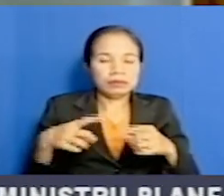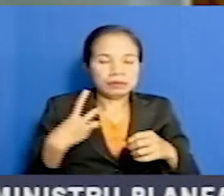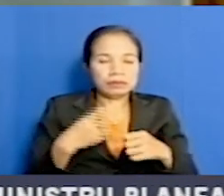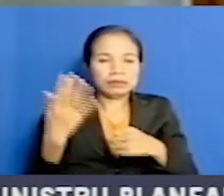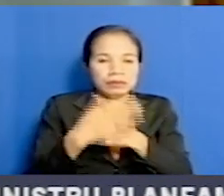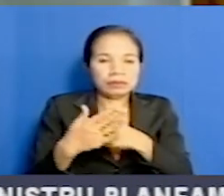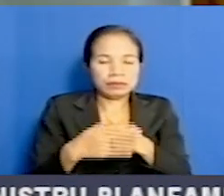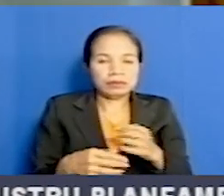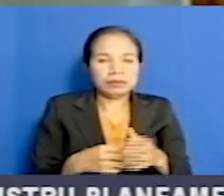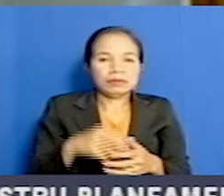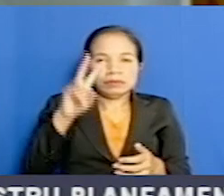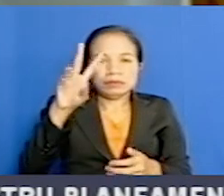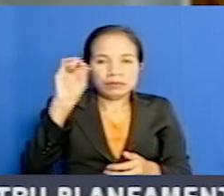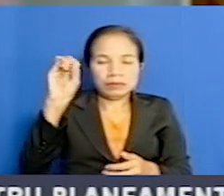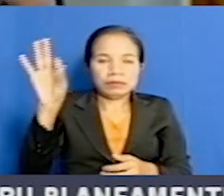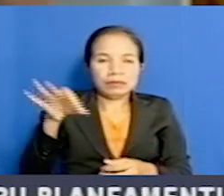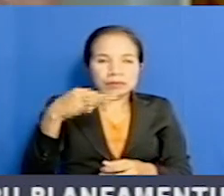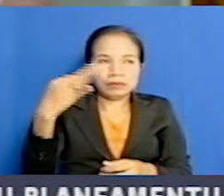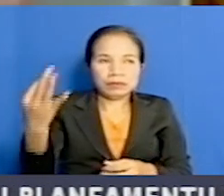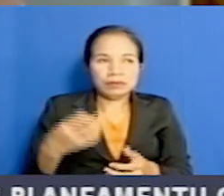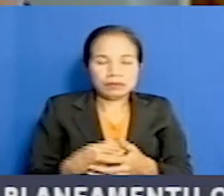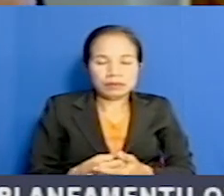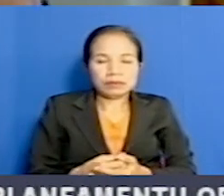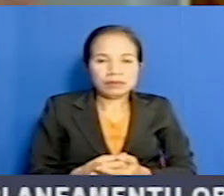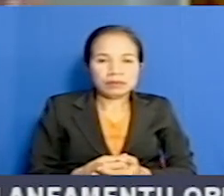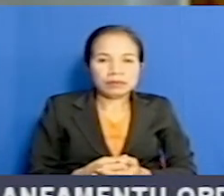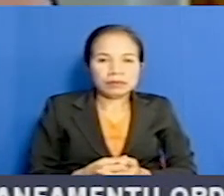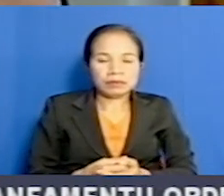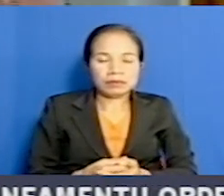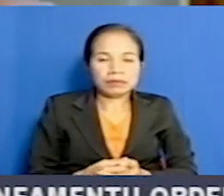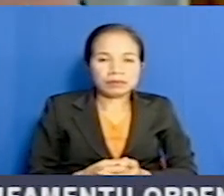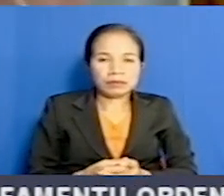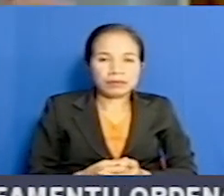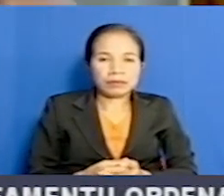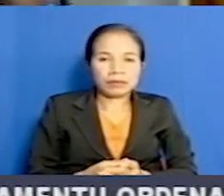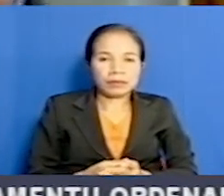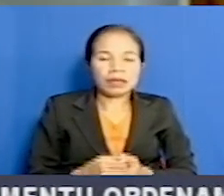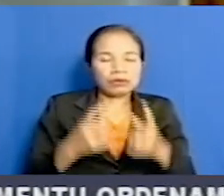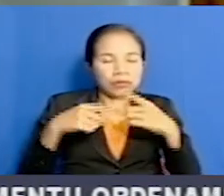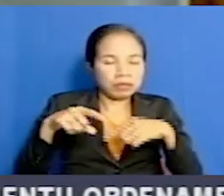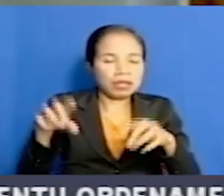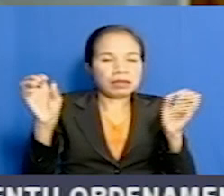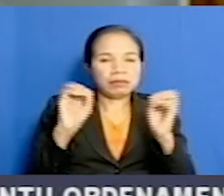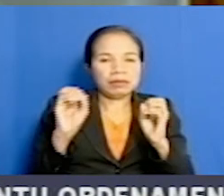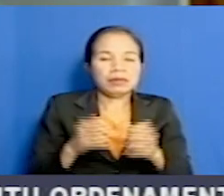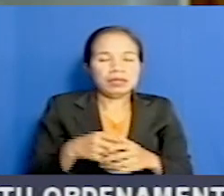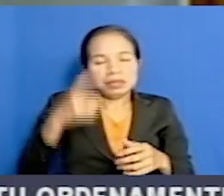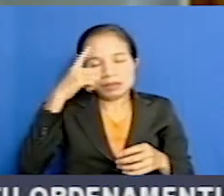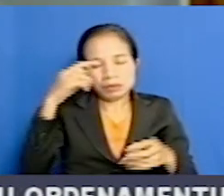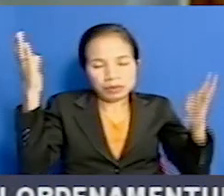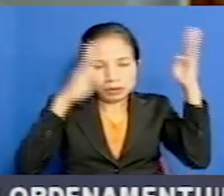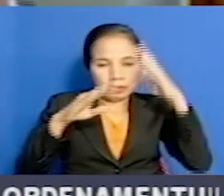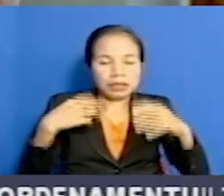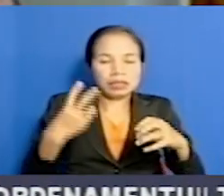sala 2019. Então, está retribuindo. De momento, não vai convidar, bala, está em situação itinerante.